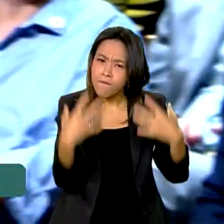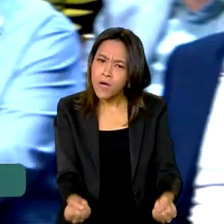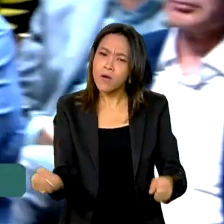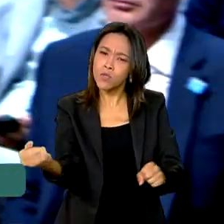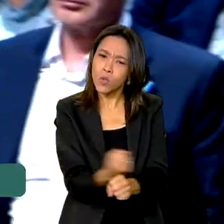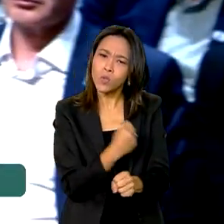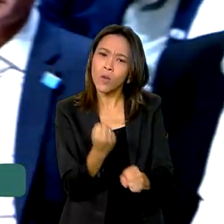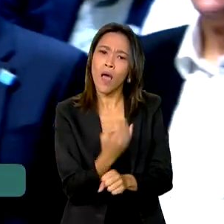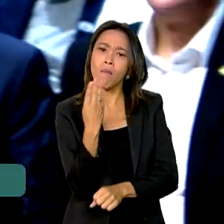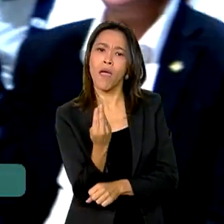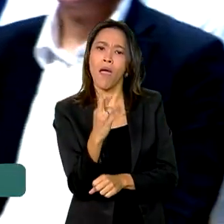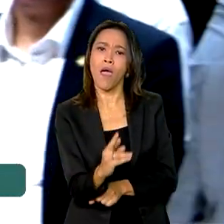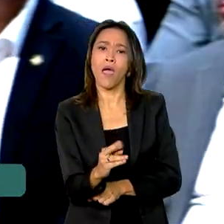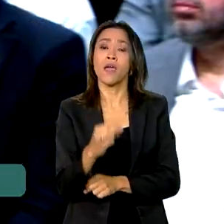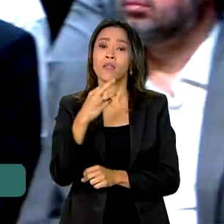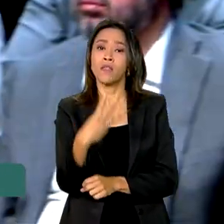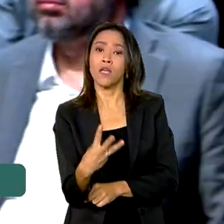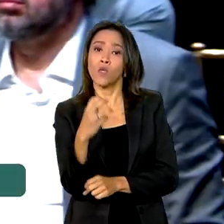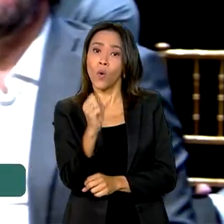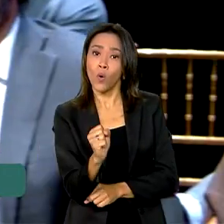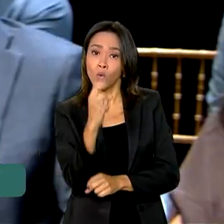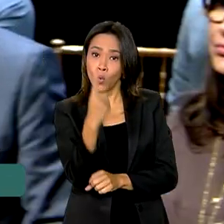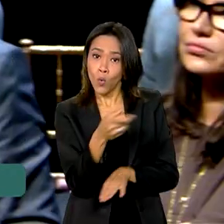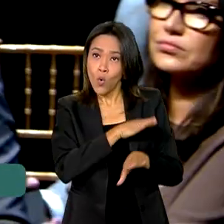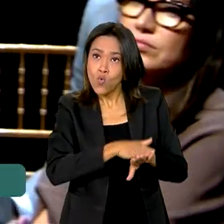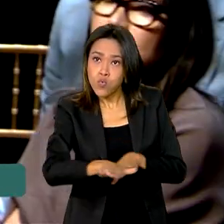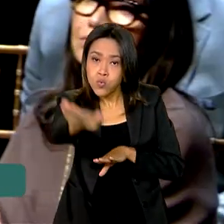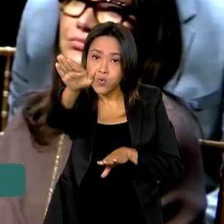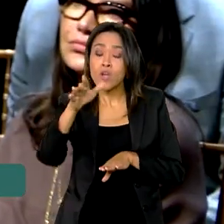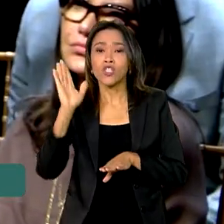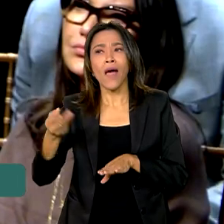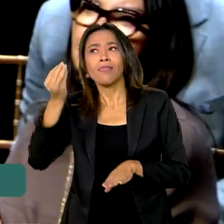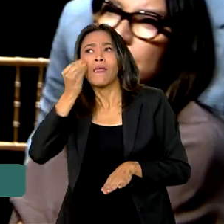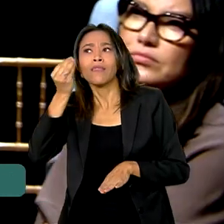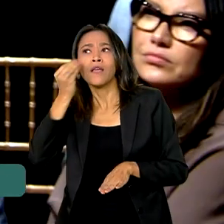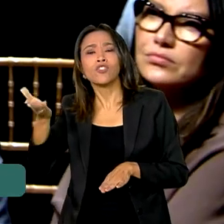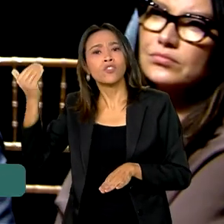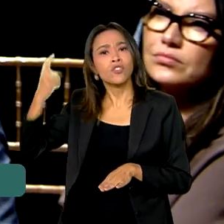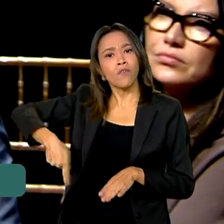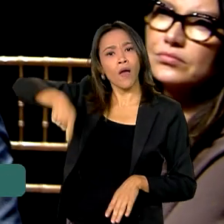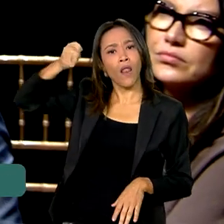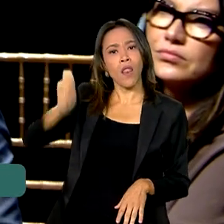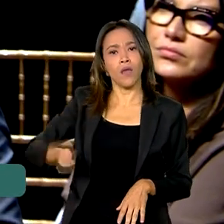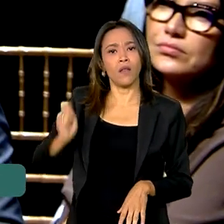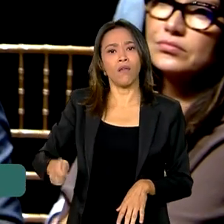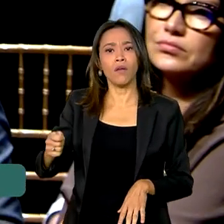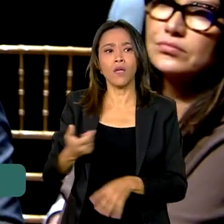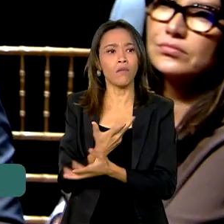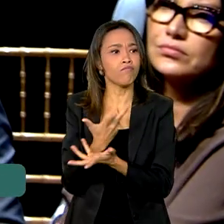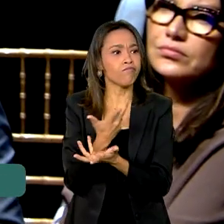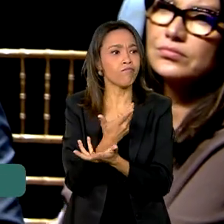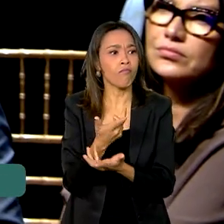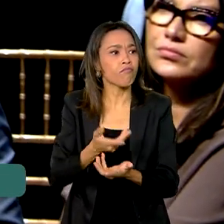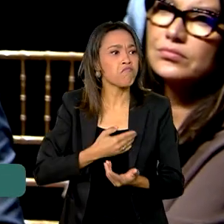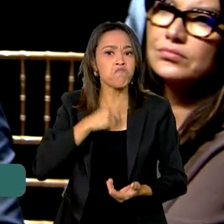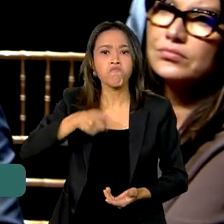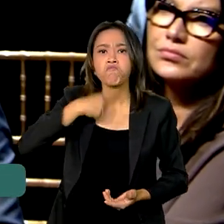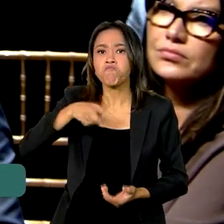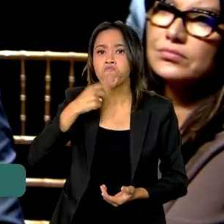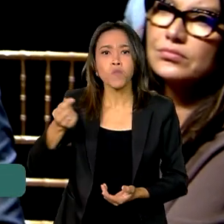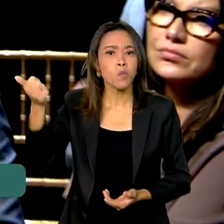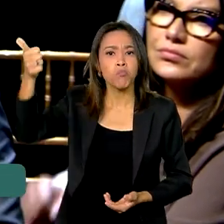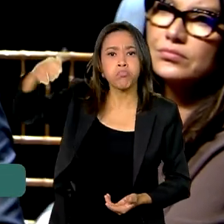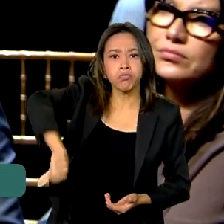BR-381, porque já foi tentativa fazer leilão uma vez e deu vazia o leilão. Porque tem um trecho perto do